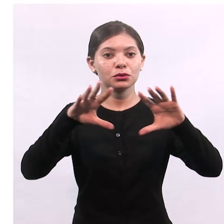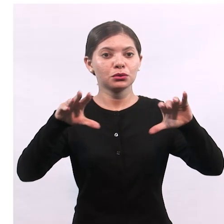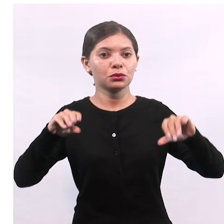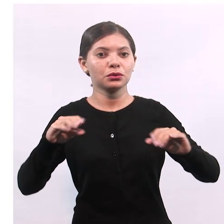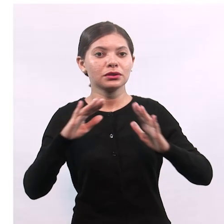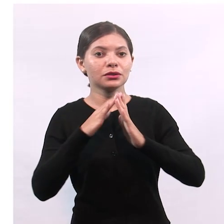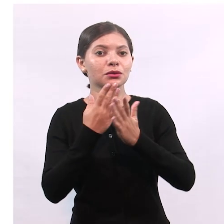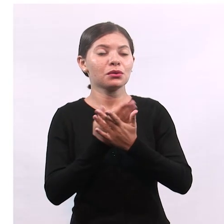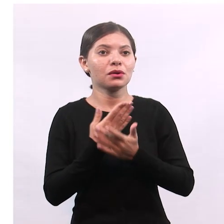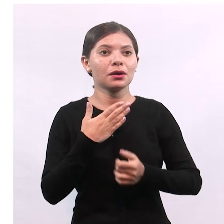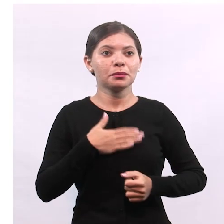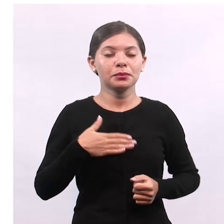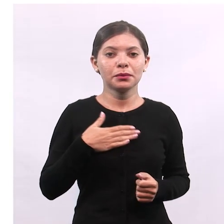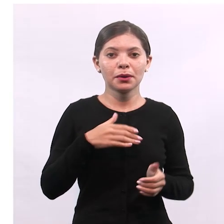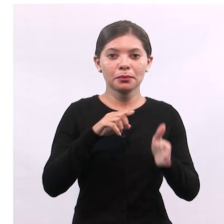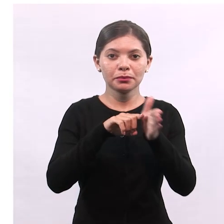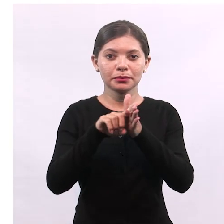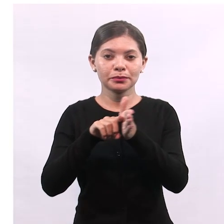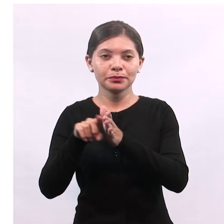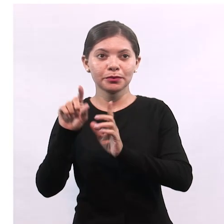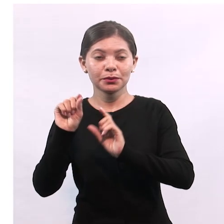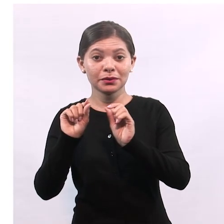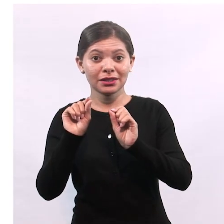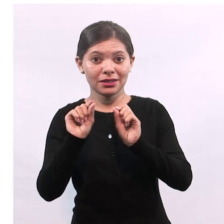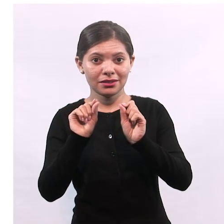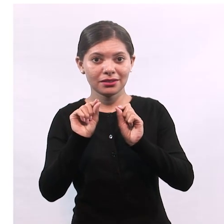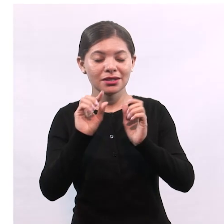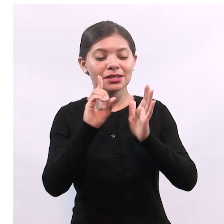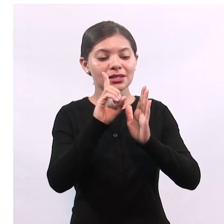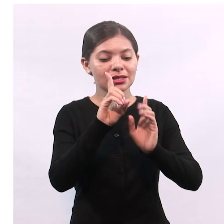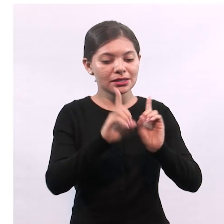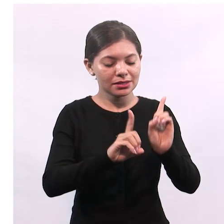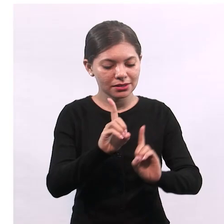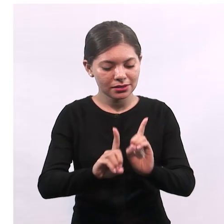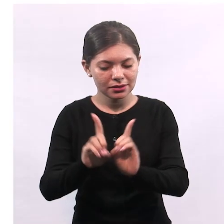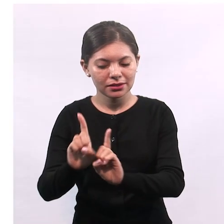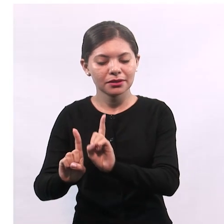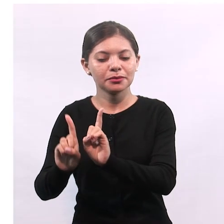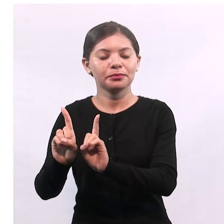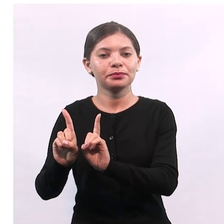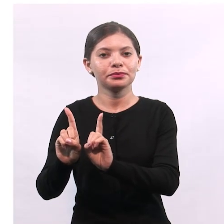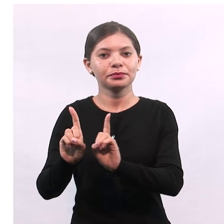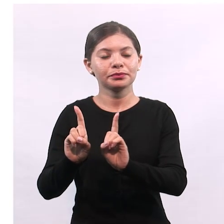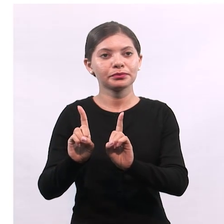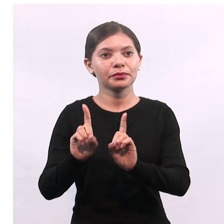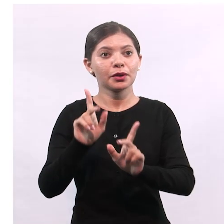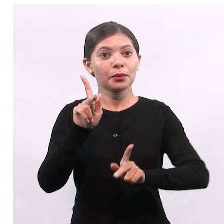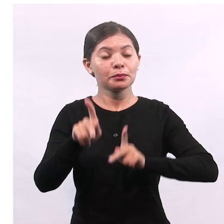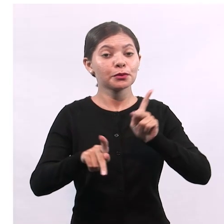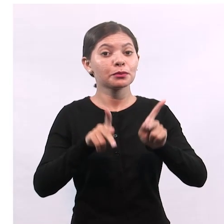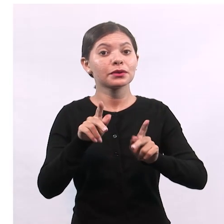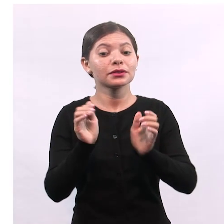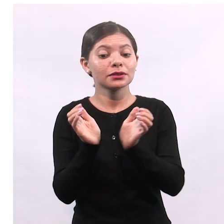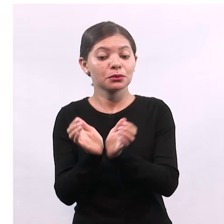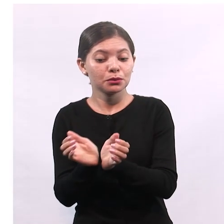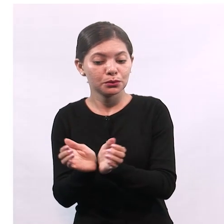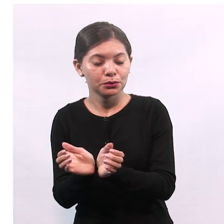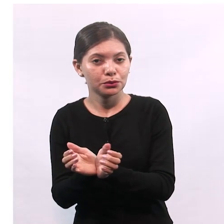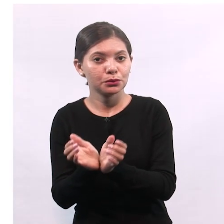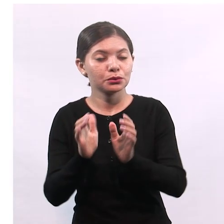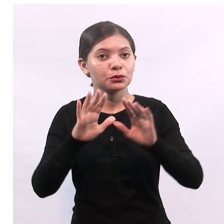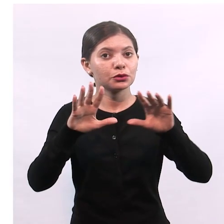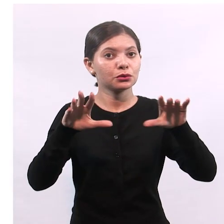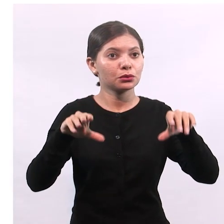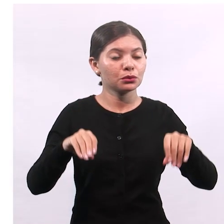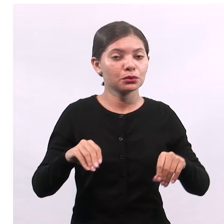minha pesquisa ela é censitária Ela é acerca da população é o conjunto de todos os resultados